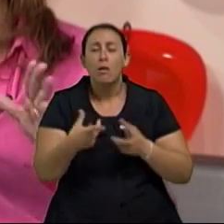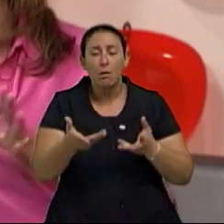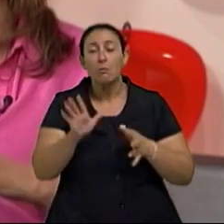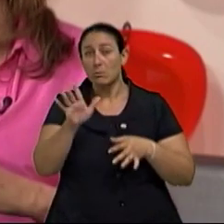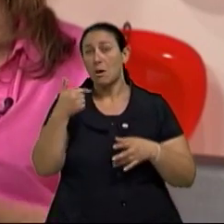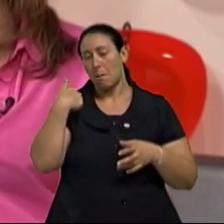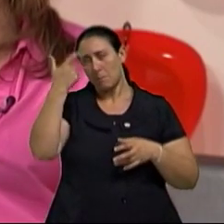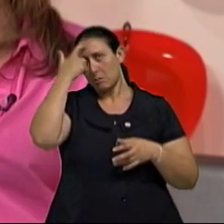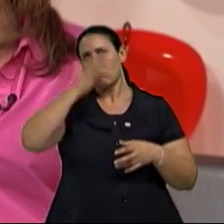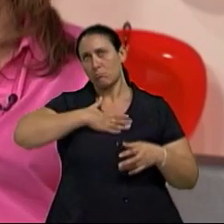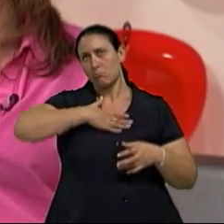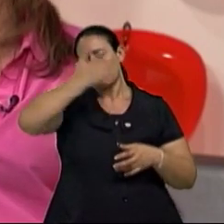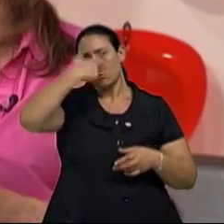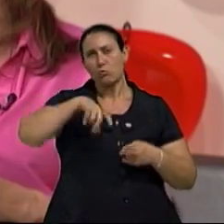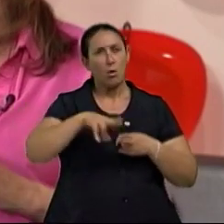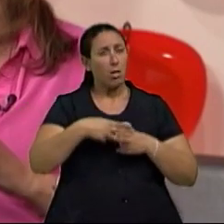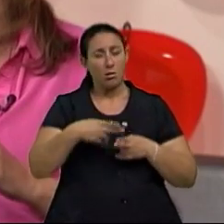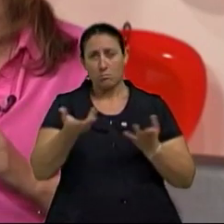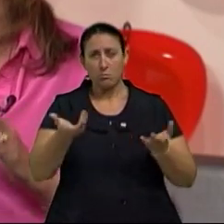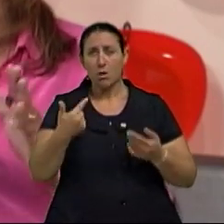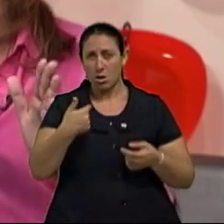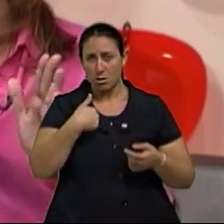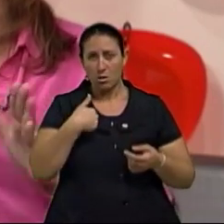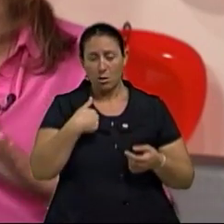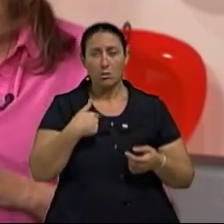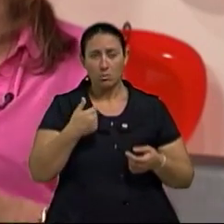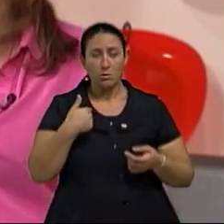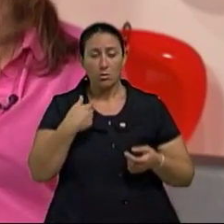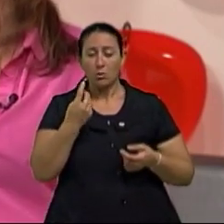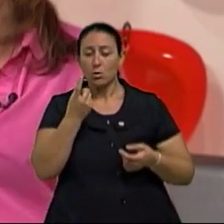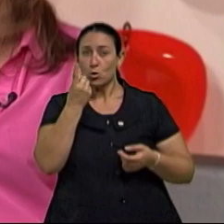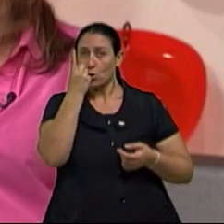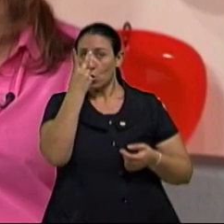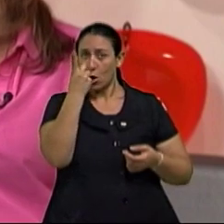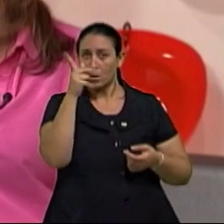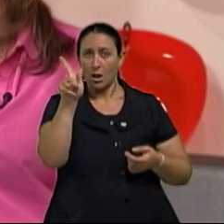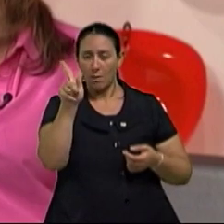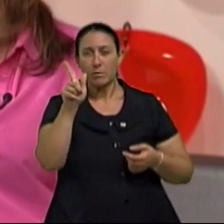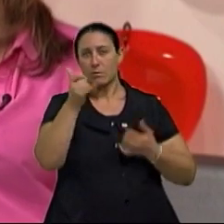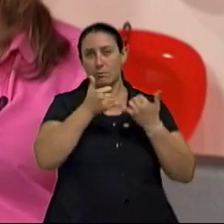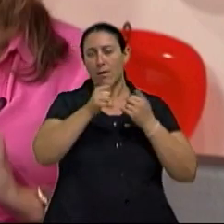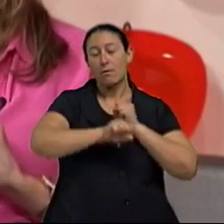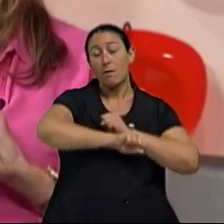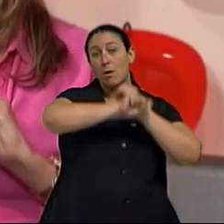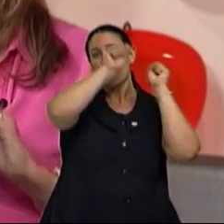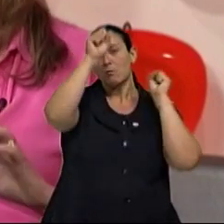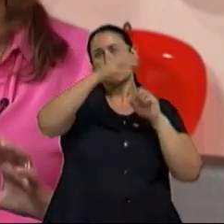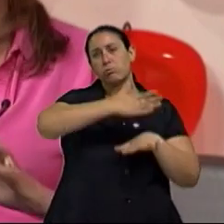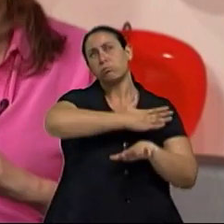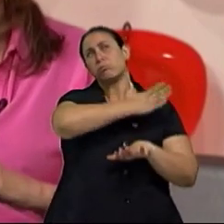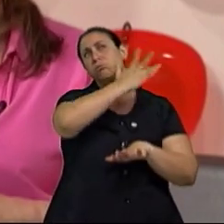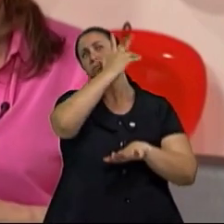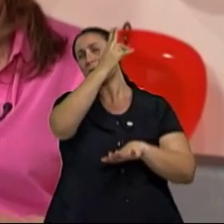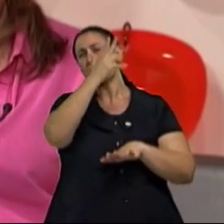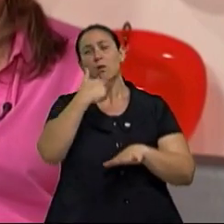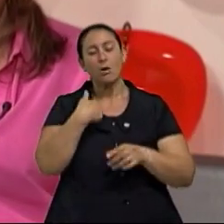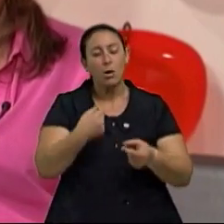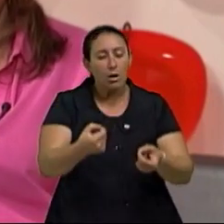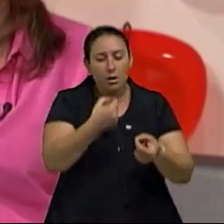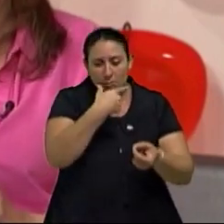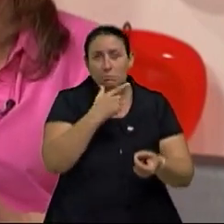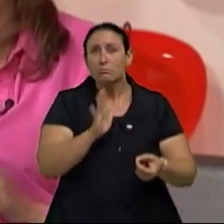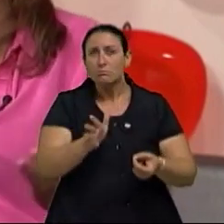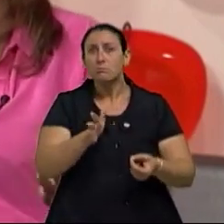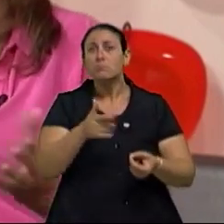um chocólatra. Ah, eu comi as 12 gramas de manhã, lá no final do dia eu tô louca para comer um